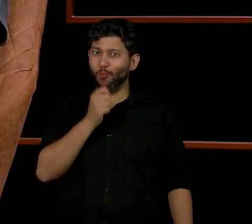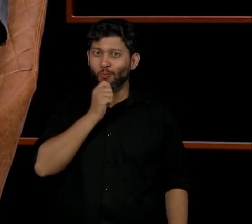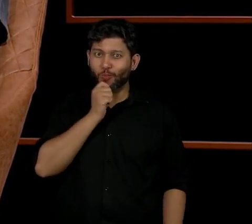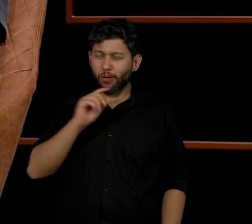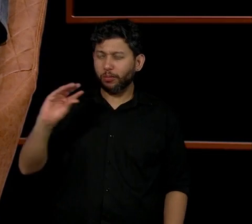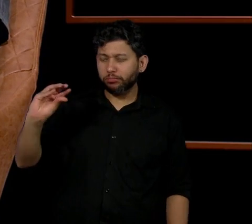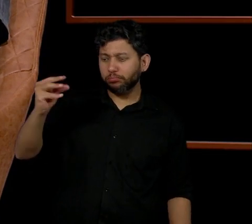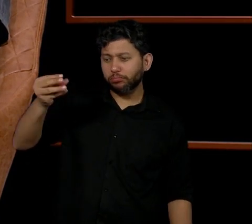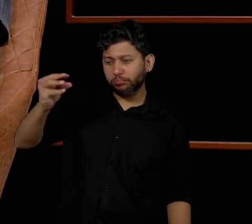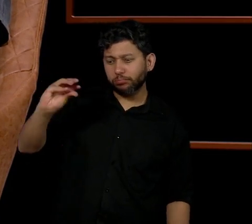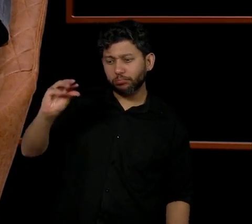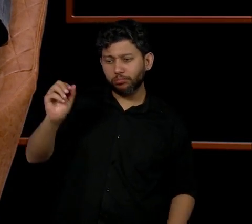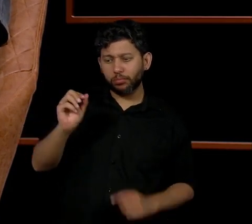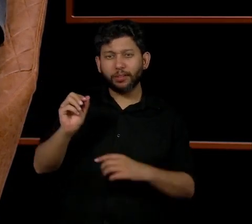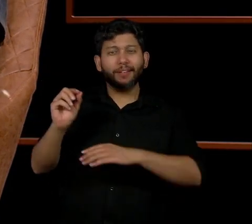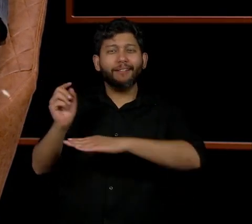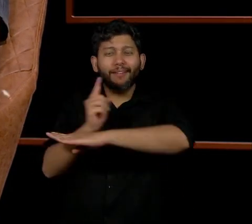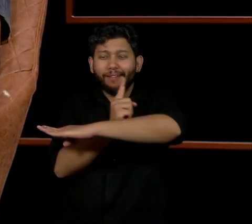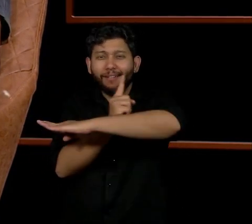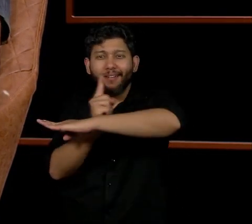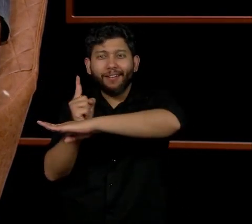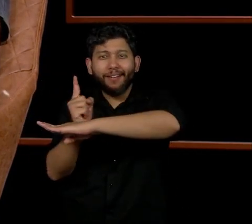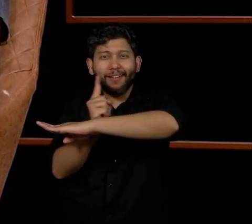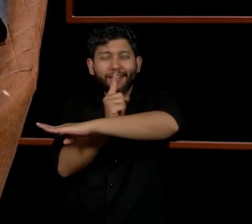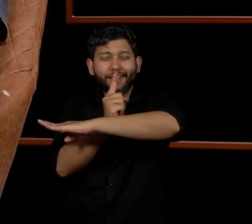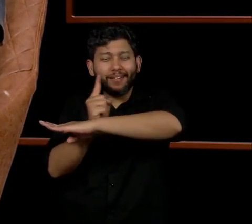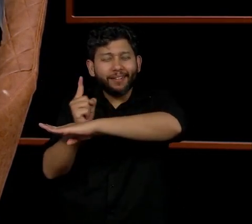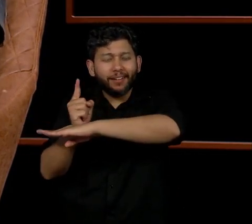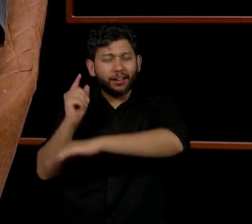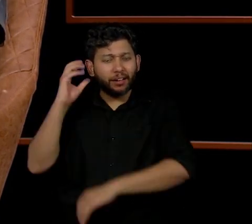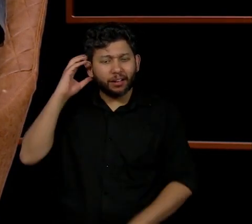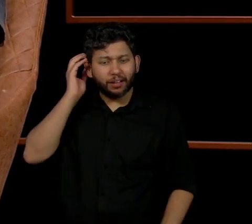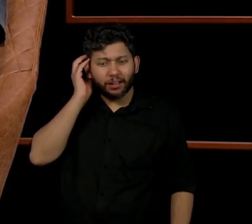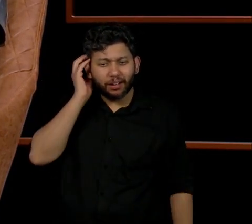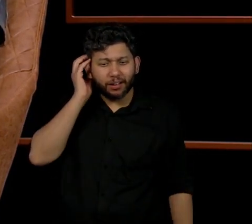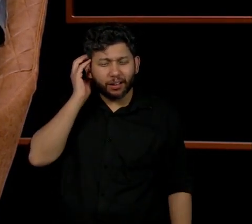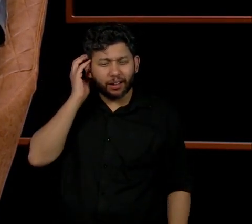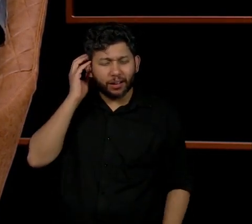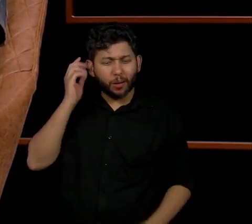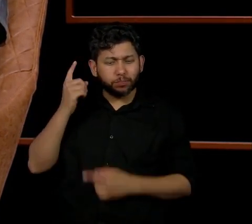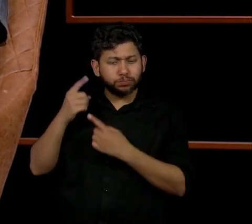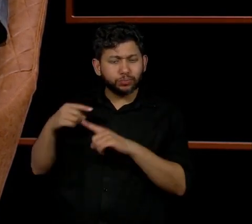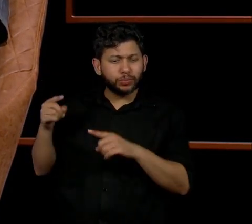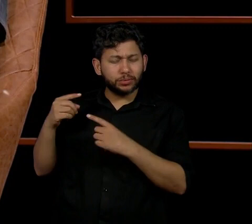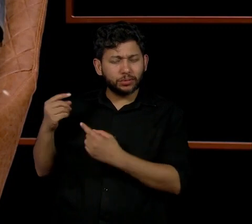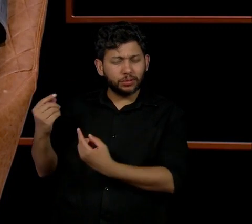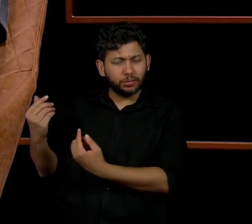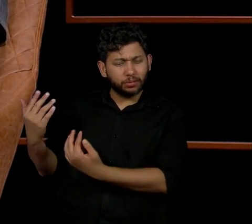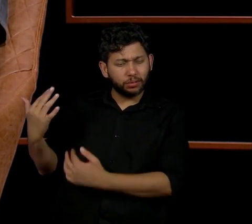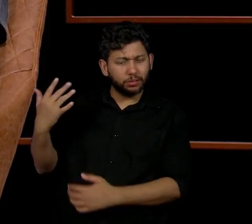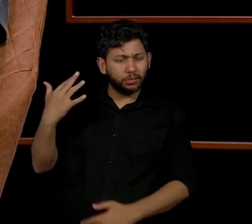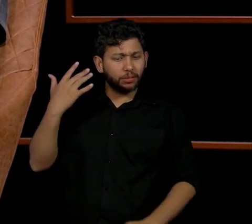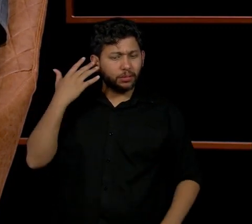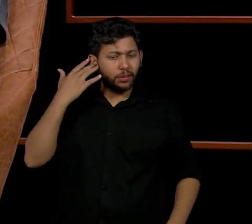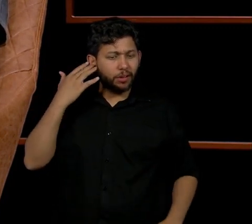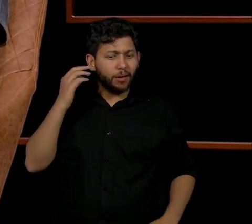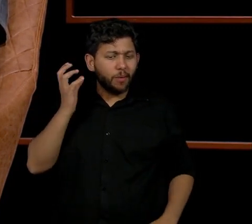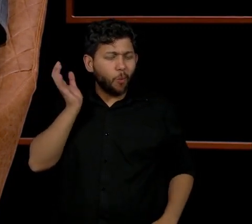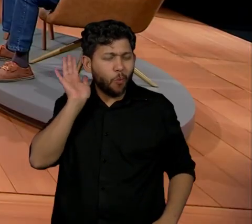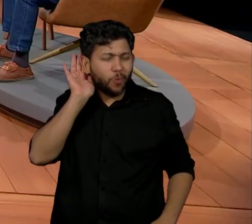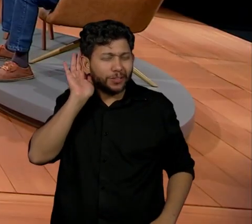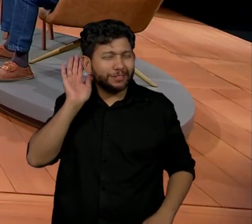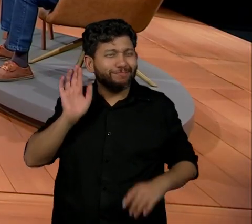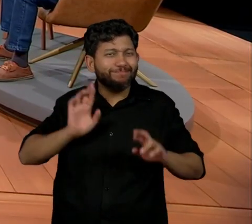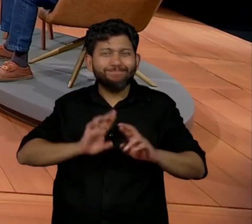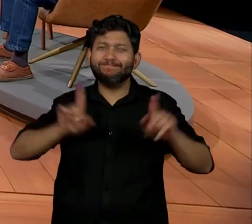estava falando, mas eu fiquei muito intrigado pelo o registro sonoro bem diferente do que se tocava na